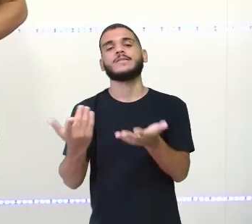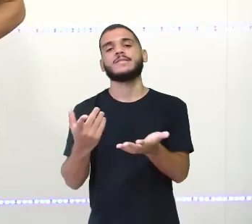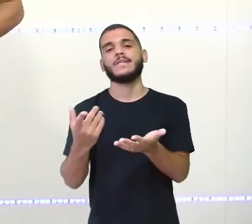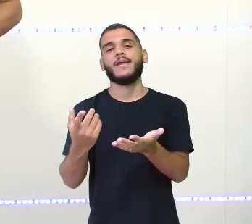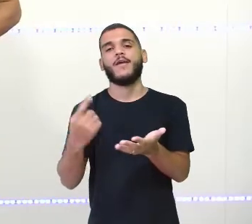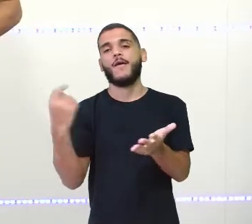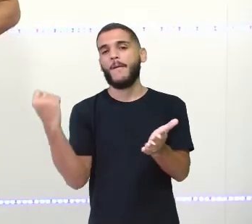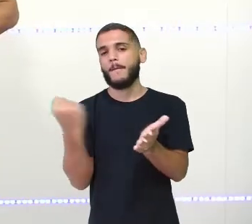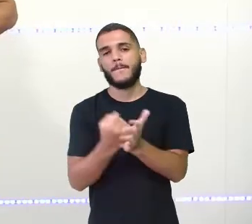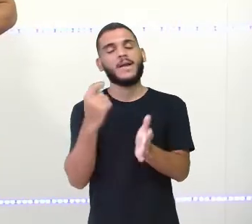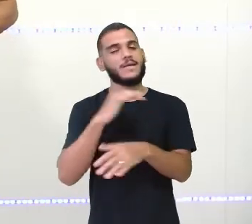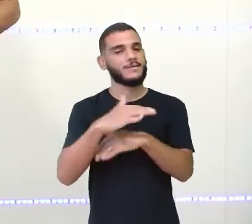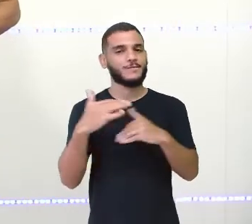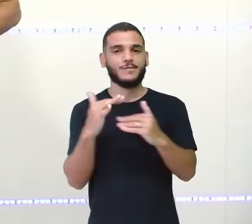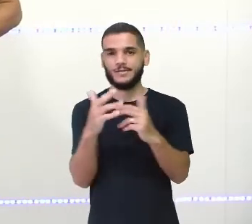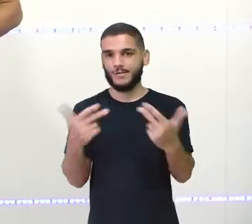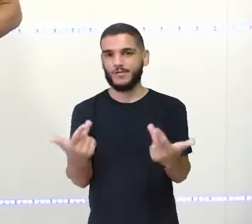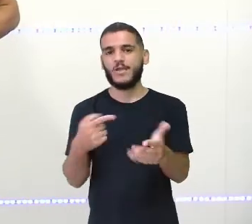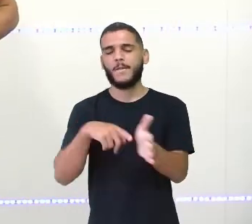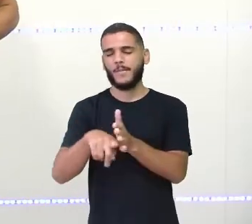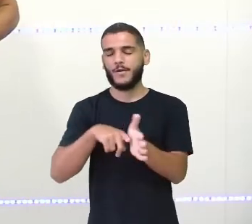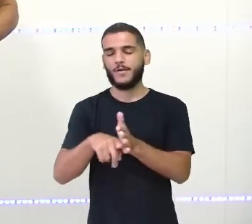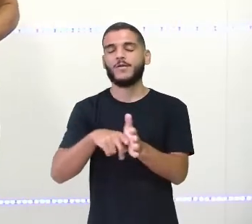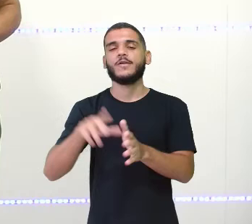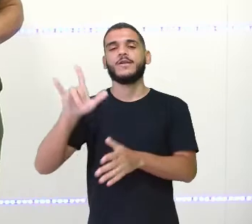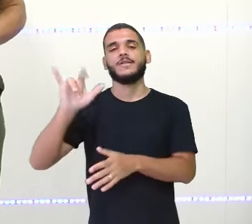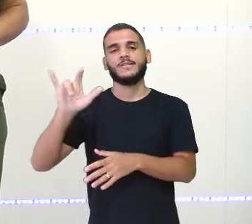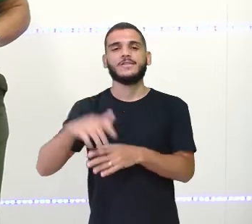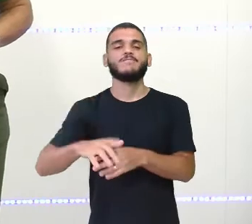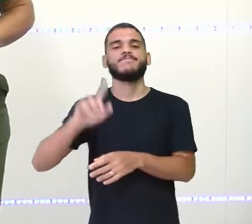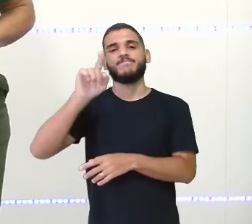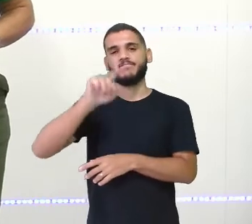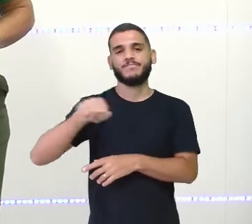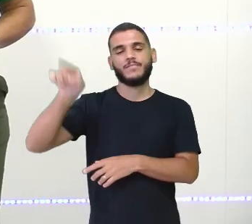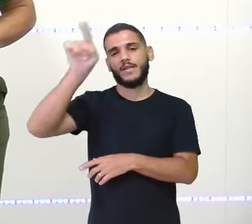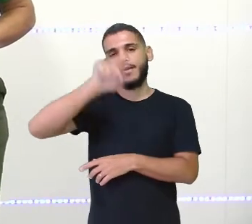Quero muito saber. Me procura lá no Instagram,